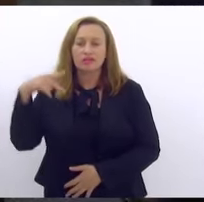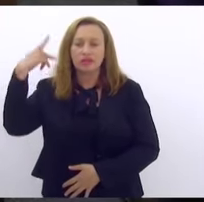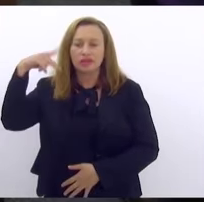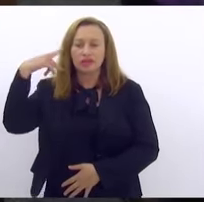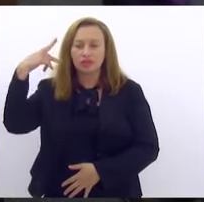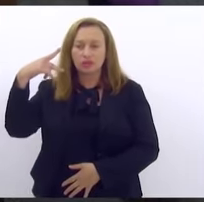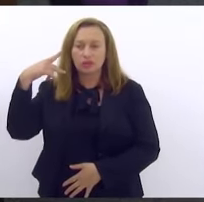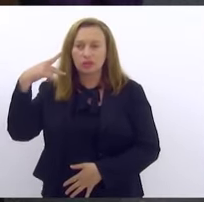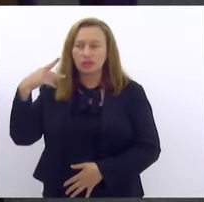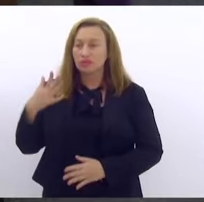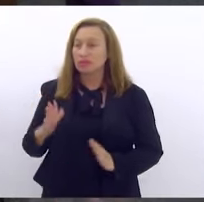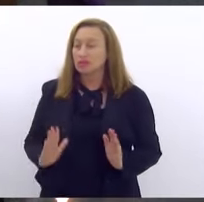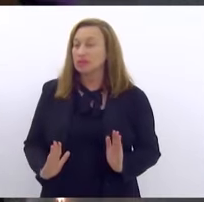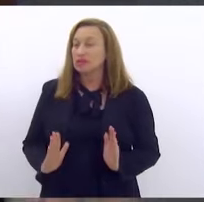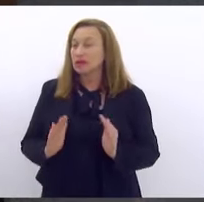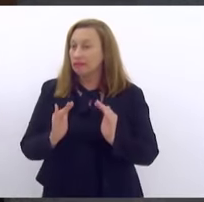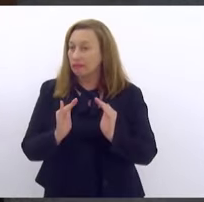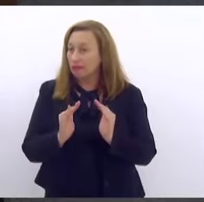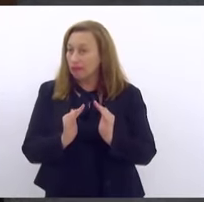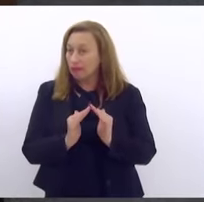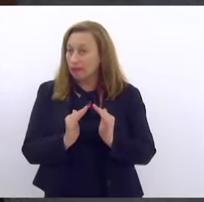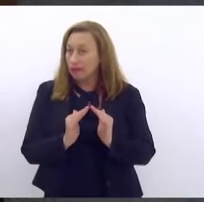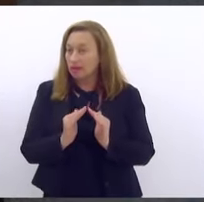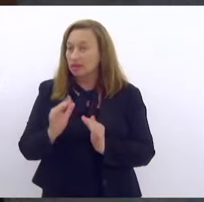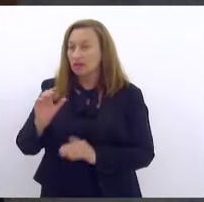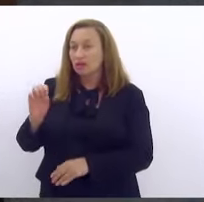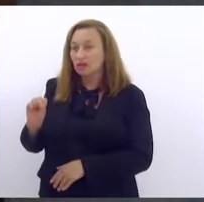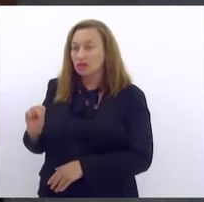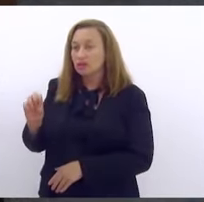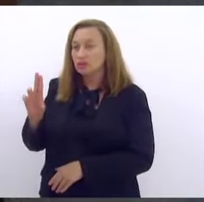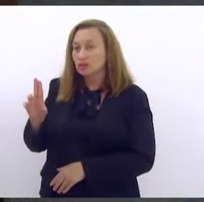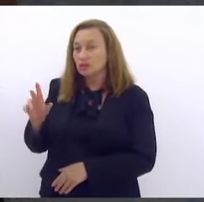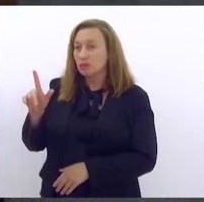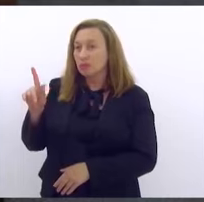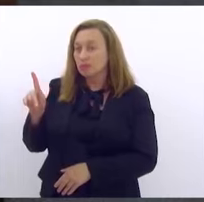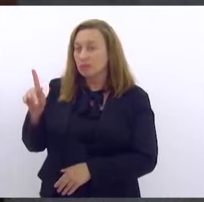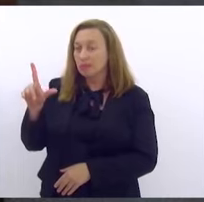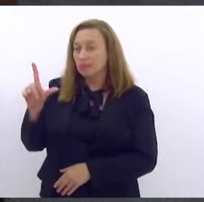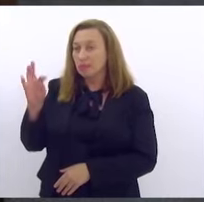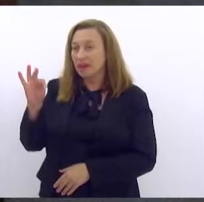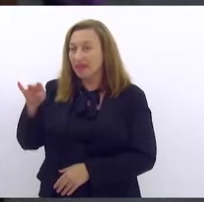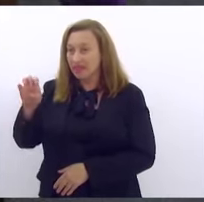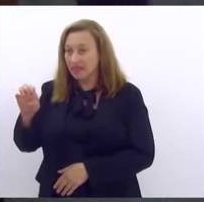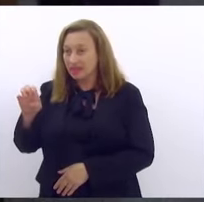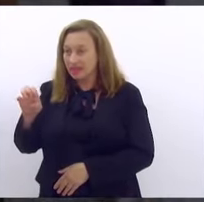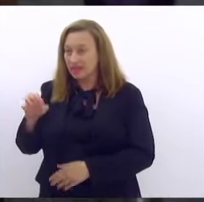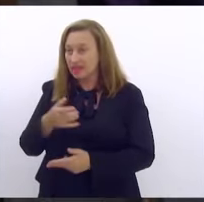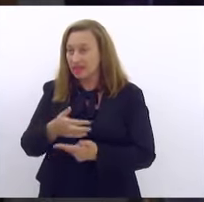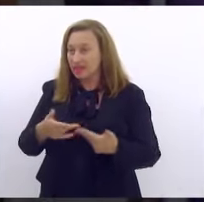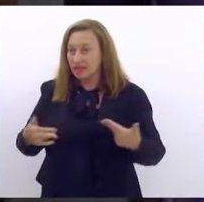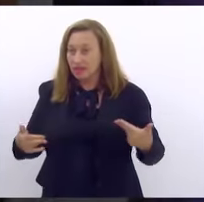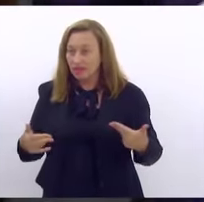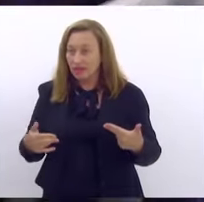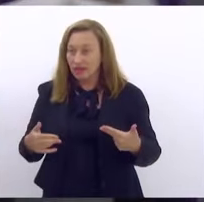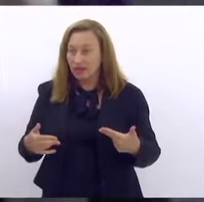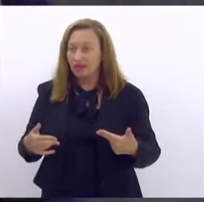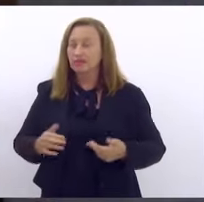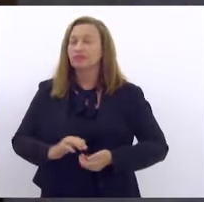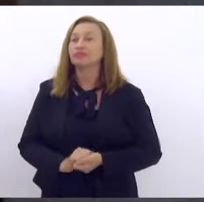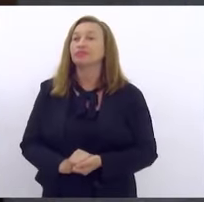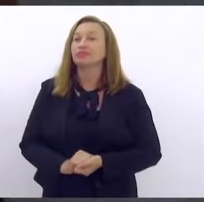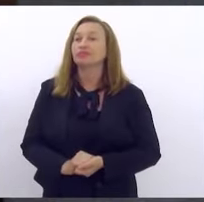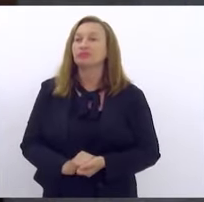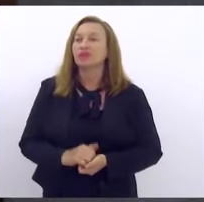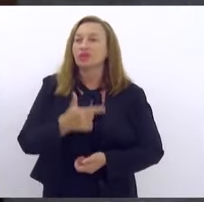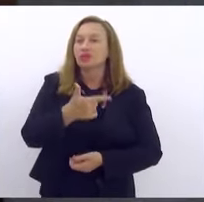suplente dessa casa, e que certamente, muito provavelmente, engrossará as fileiras do parlamento a partir